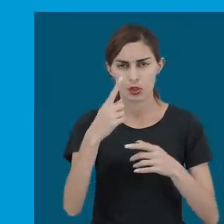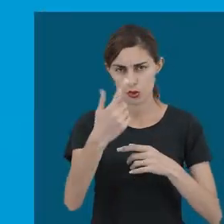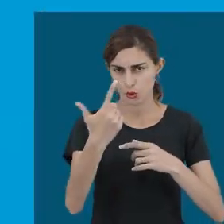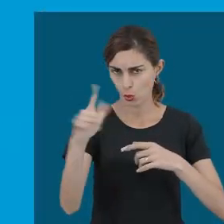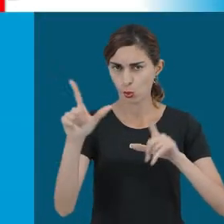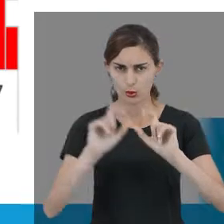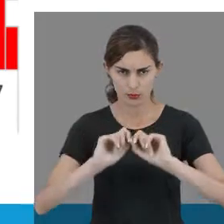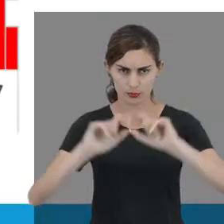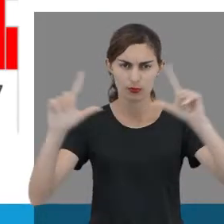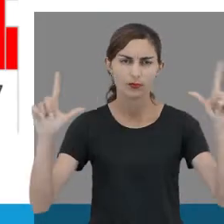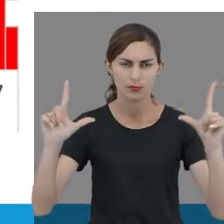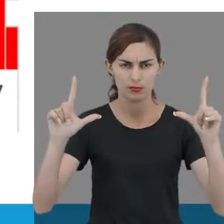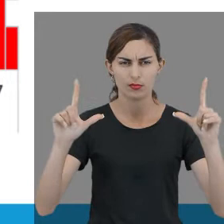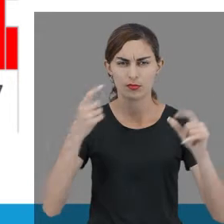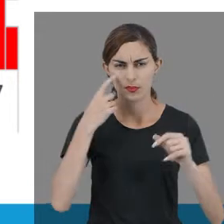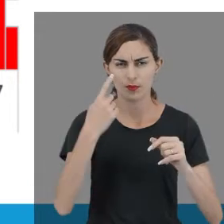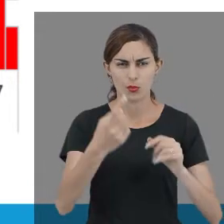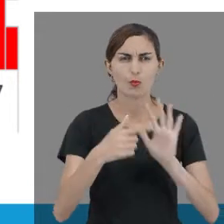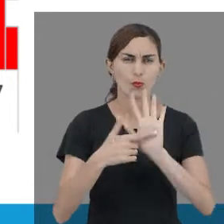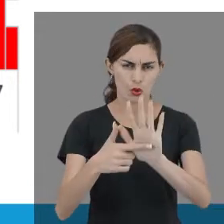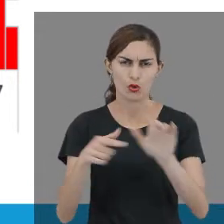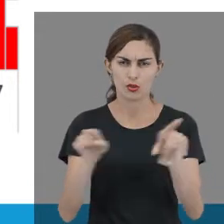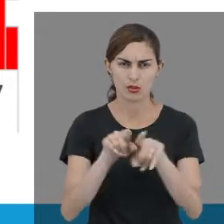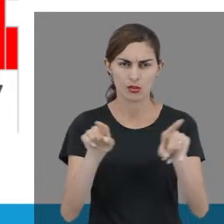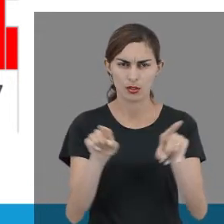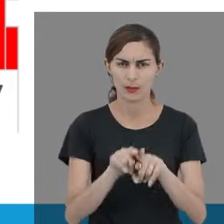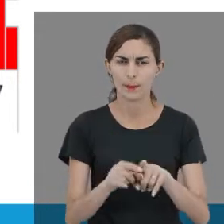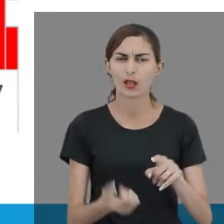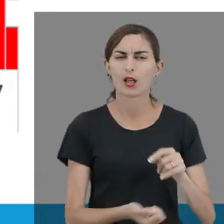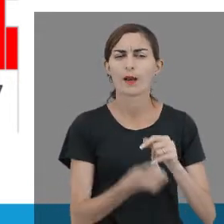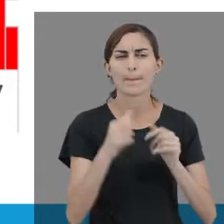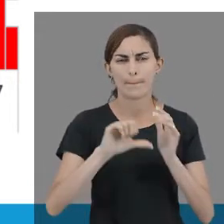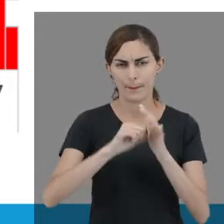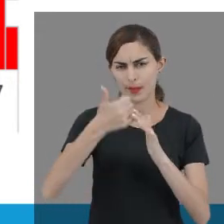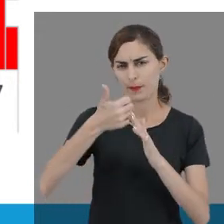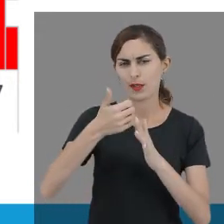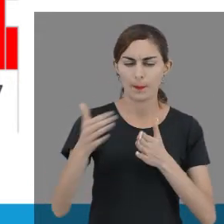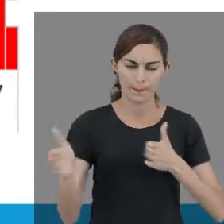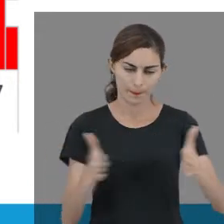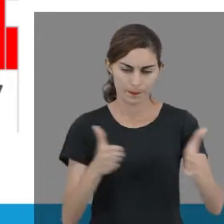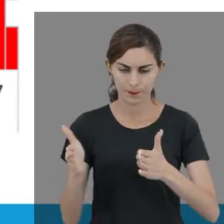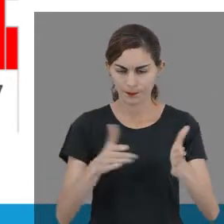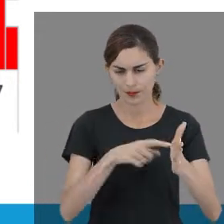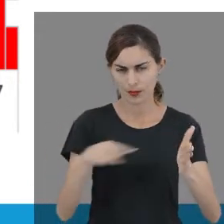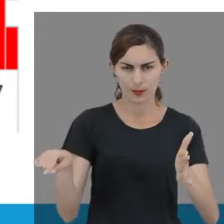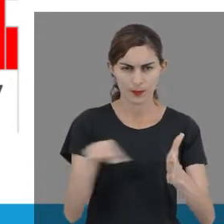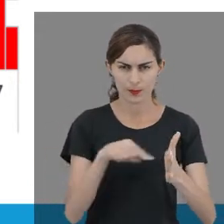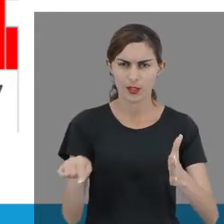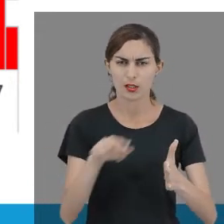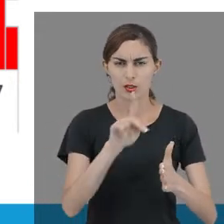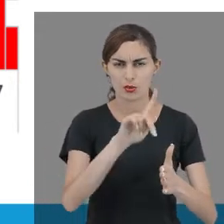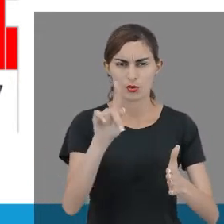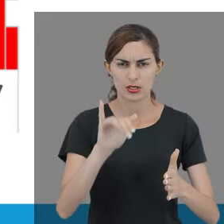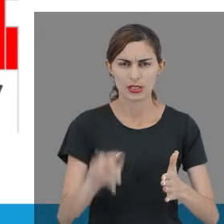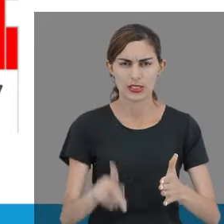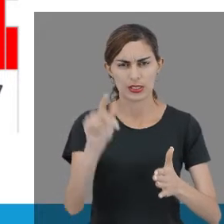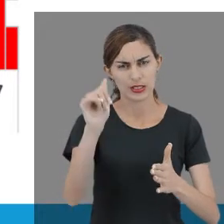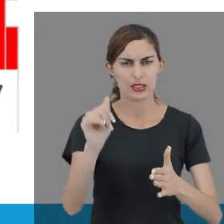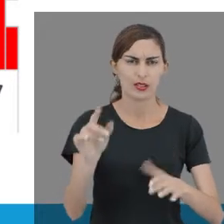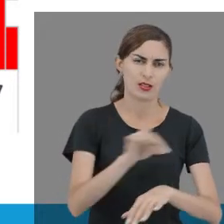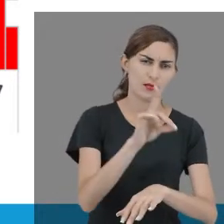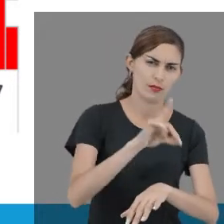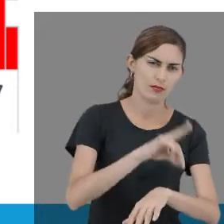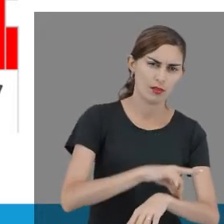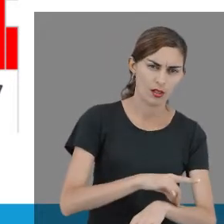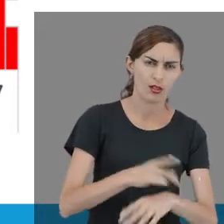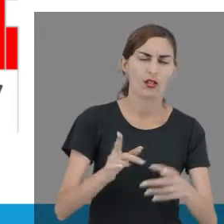Esse outro slide também mostra isso, né? Quando os primeiros casos, o período que ele trabalhou integrado Zika com dengue, e depois a